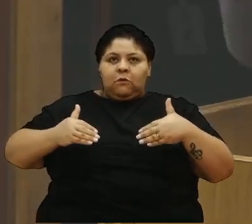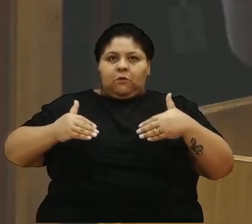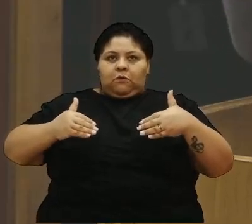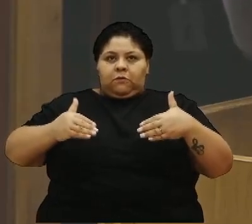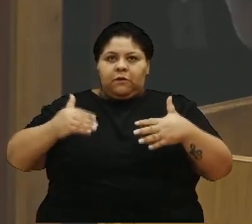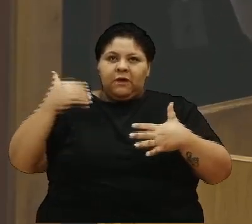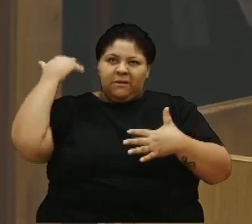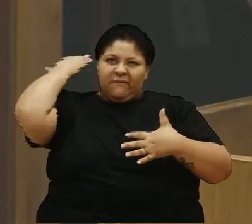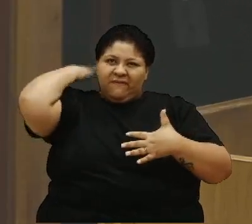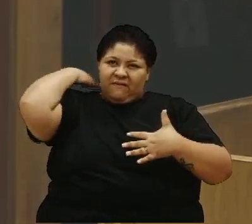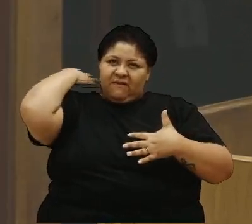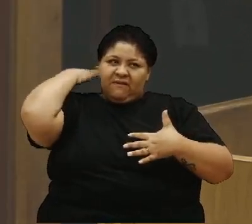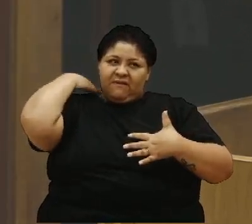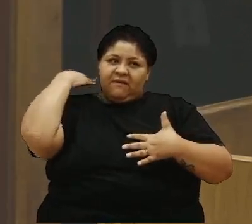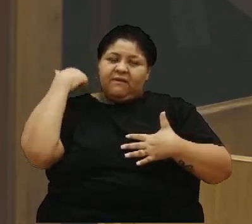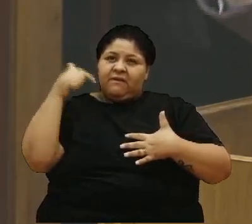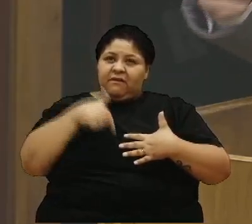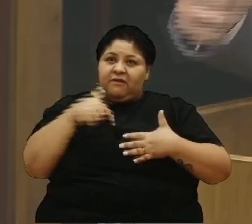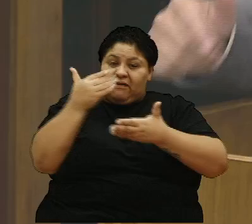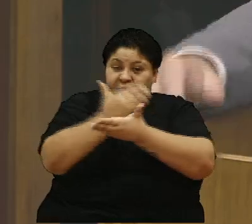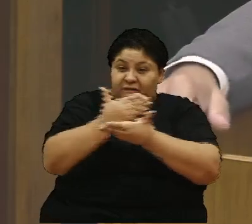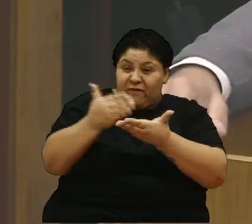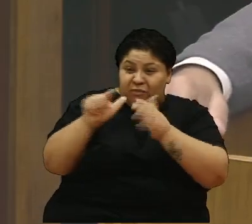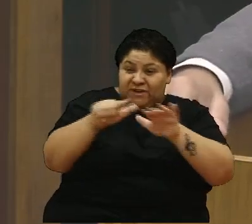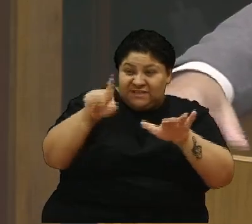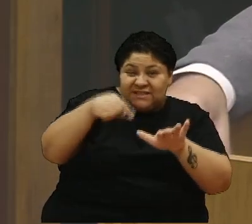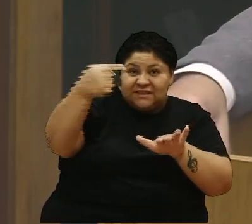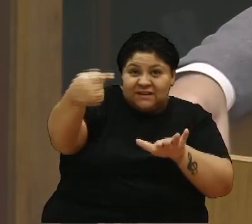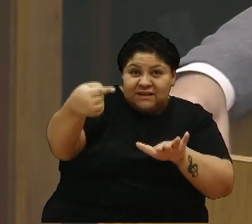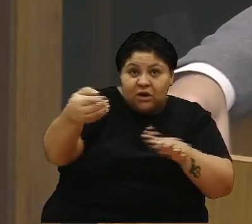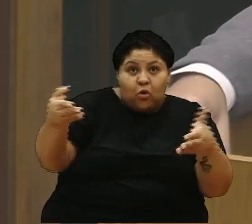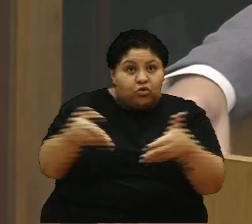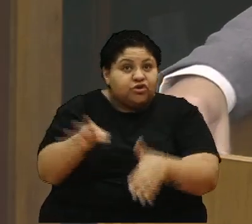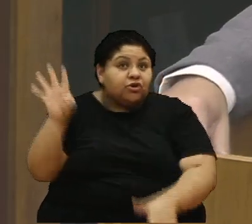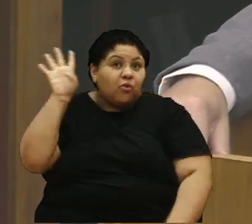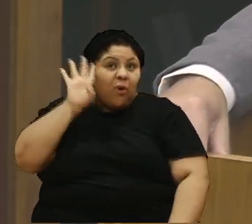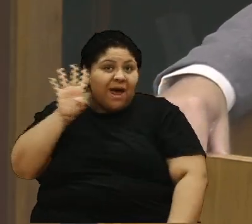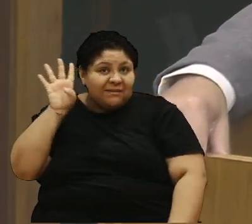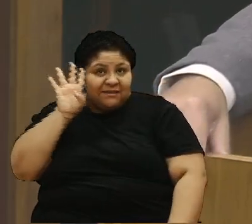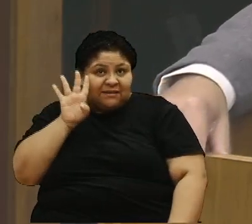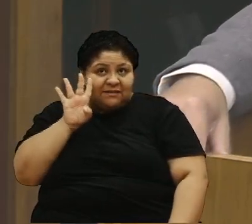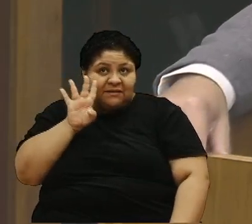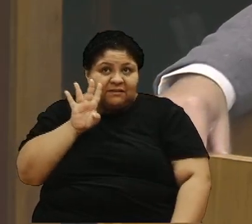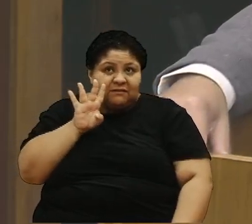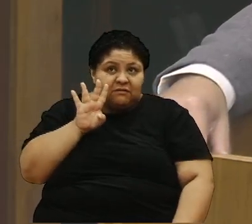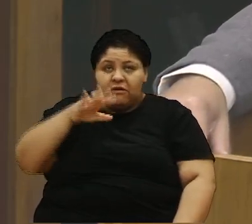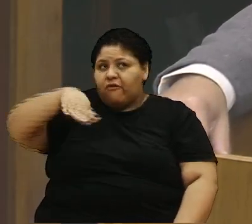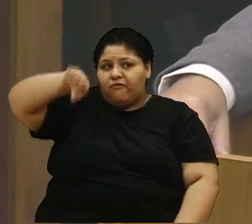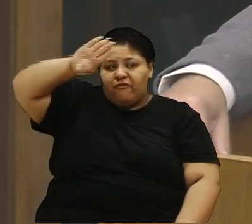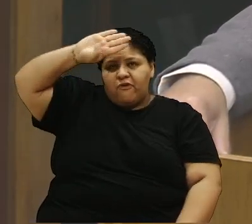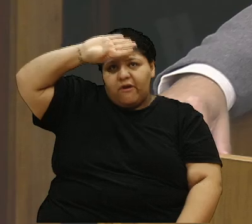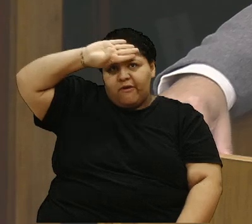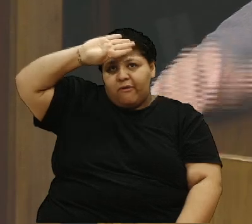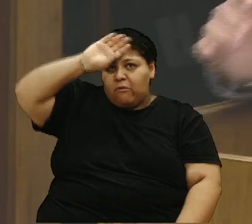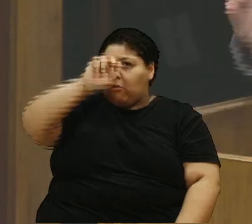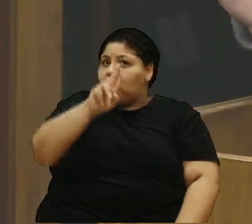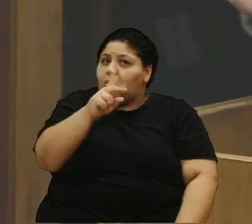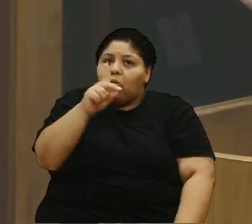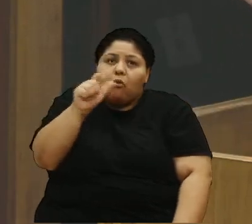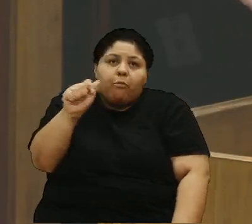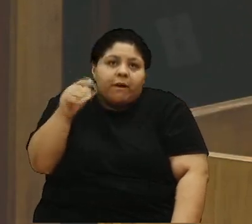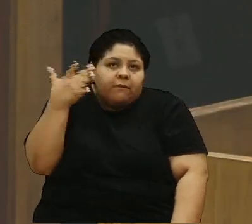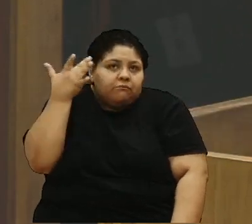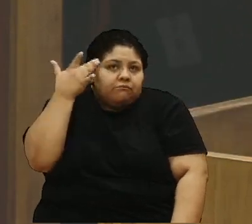com febre, e é para o início da semana que vem, nós estamos na quarta, quadro de febre, UPA.